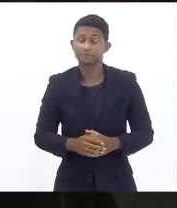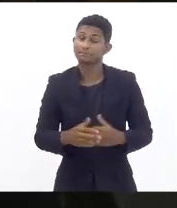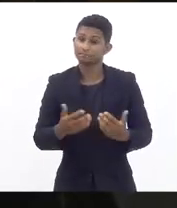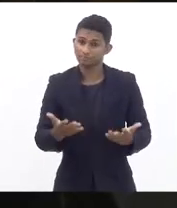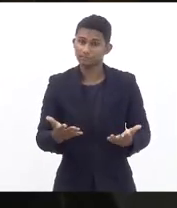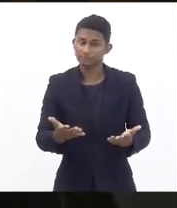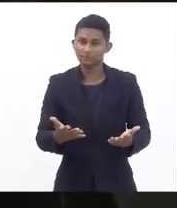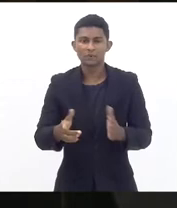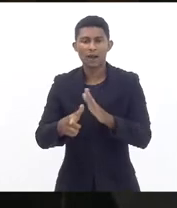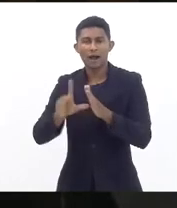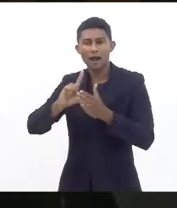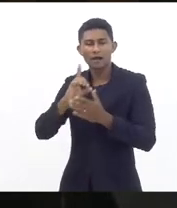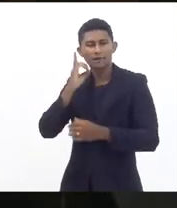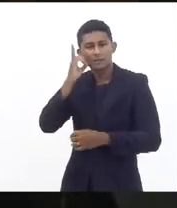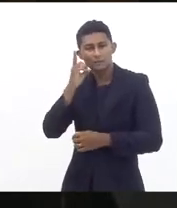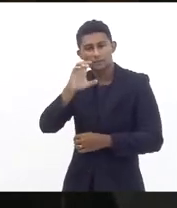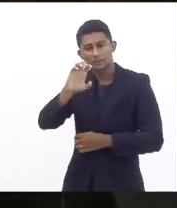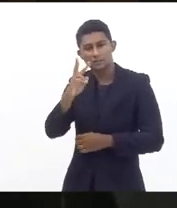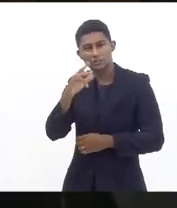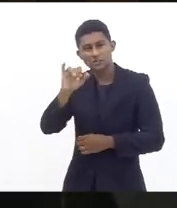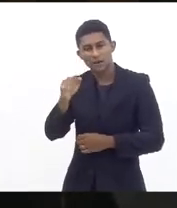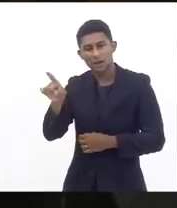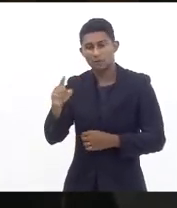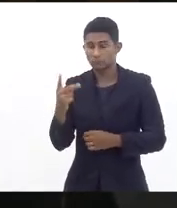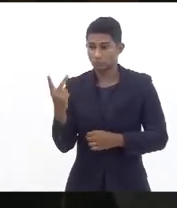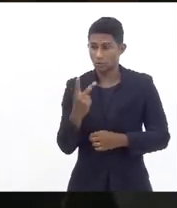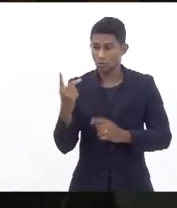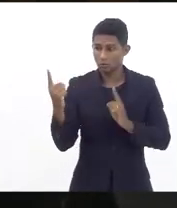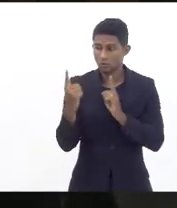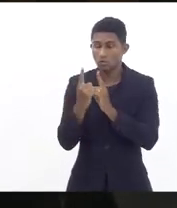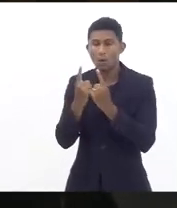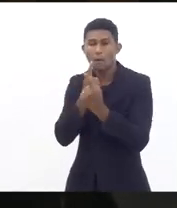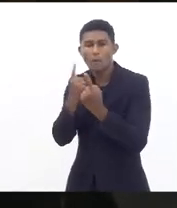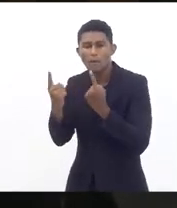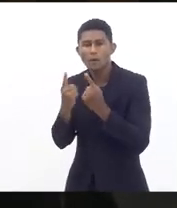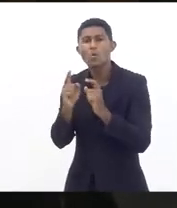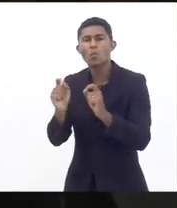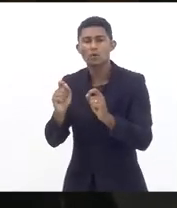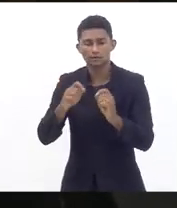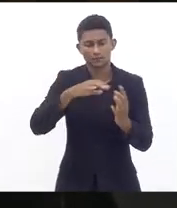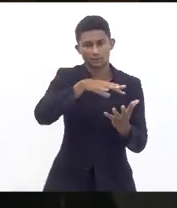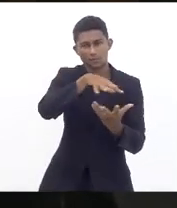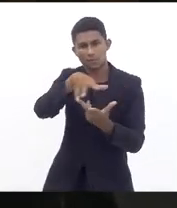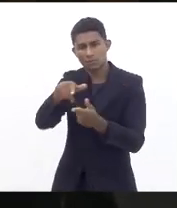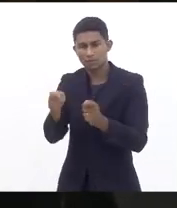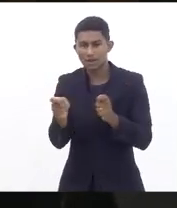conversava isso com o deputado Chicão Bulhões, da economia global,